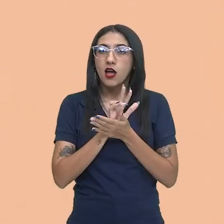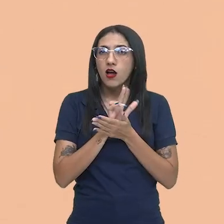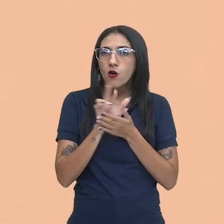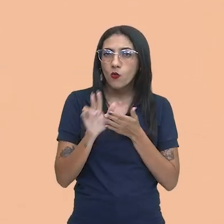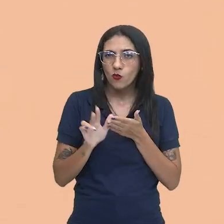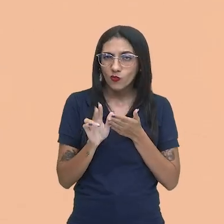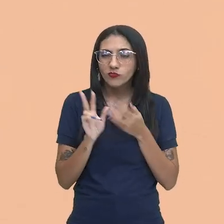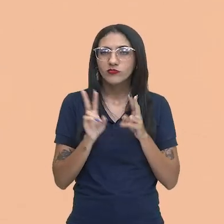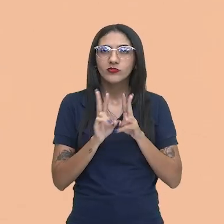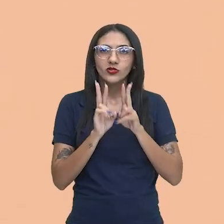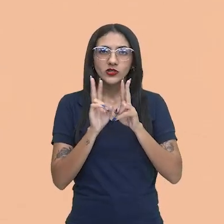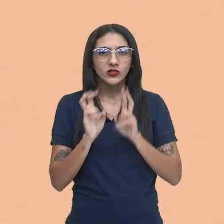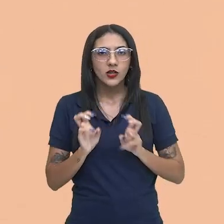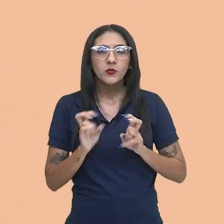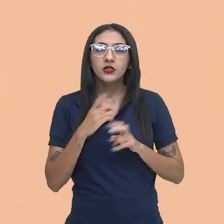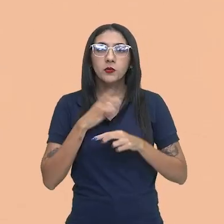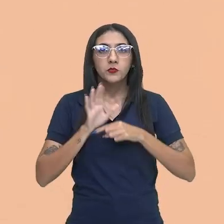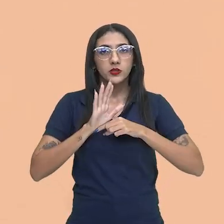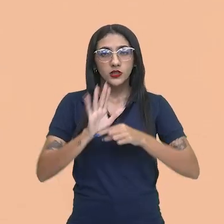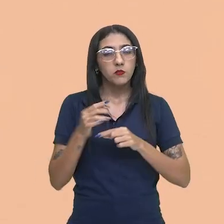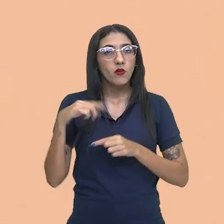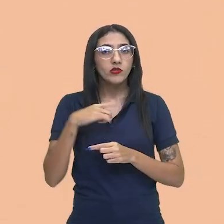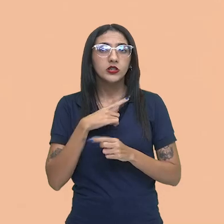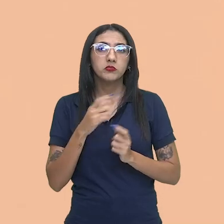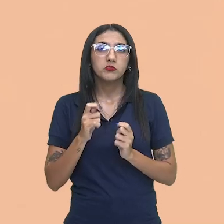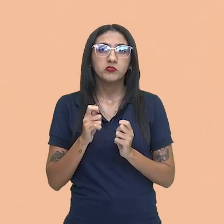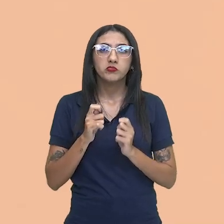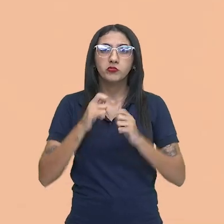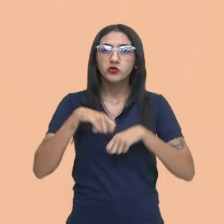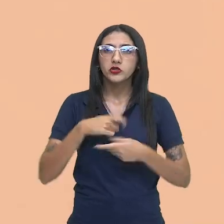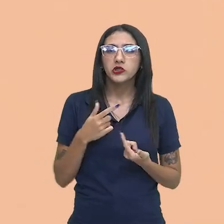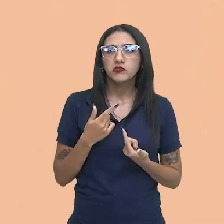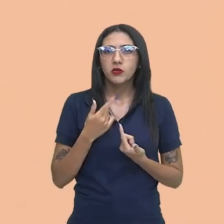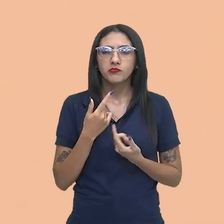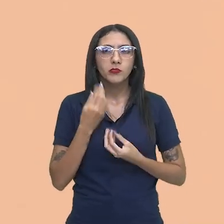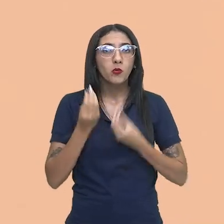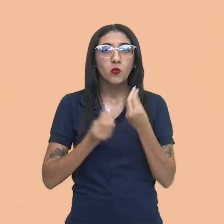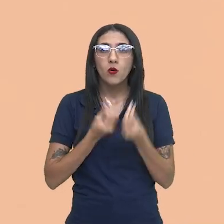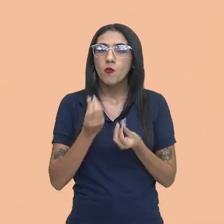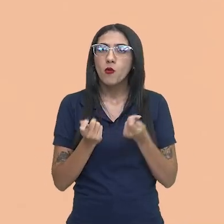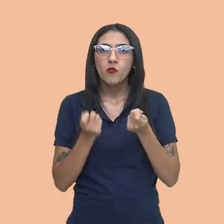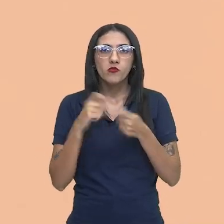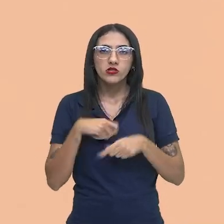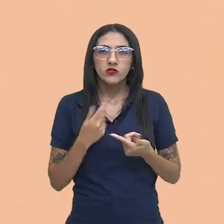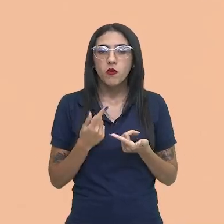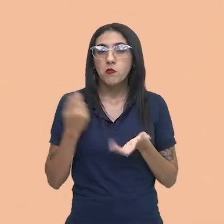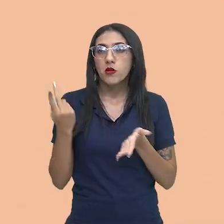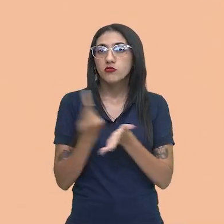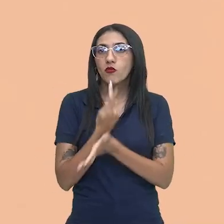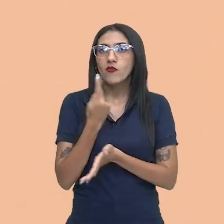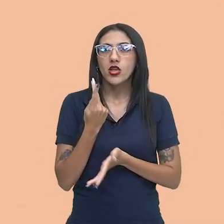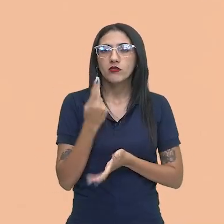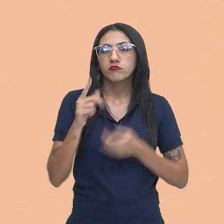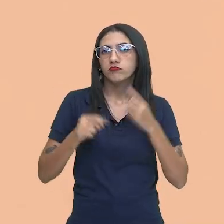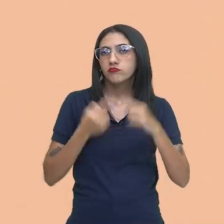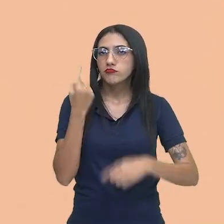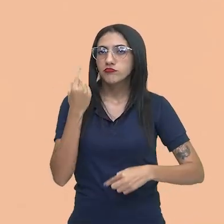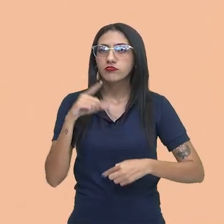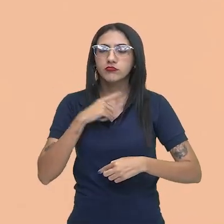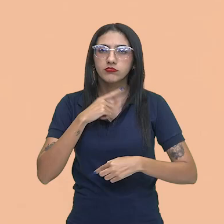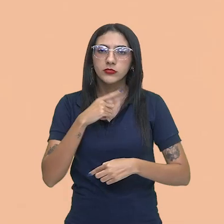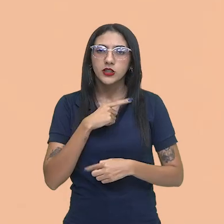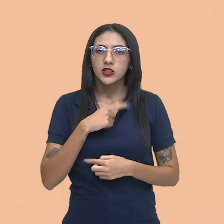para vocês, para a gente colocar aí de como superar, né, esses problemas ambientais, esses